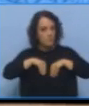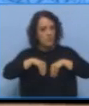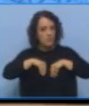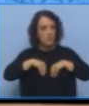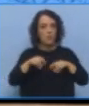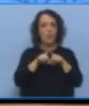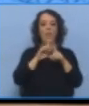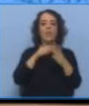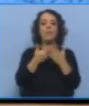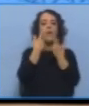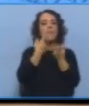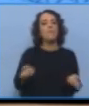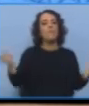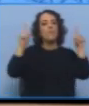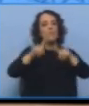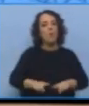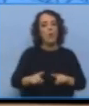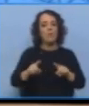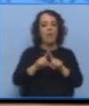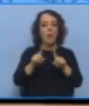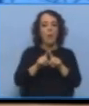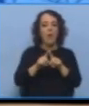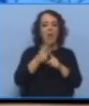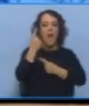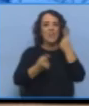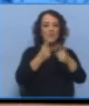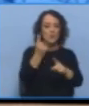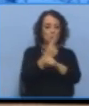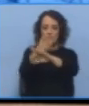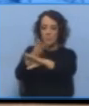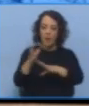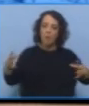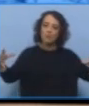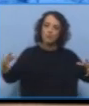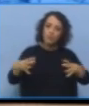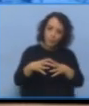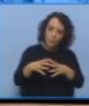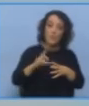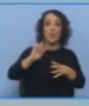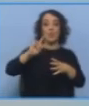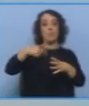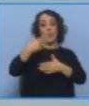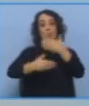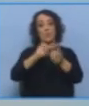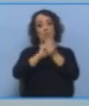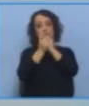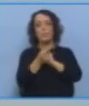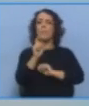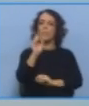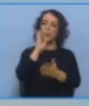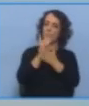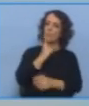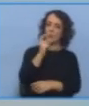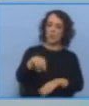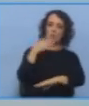para religar todas estas peças que estão muitas vezes soltas. E a partir daí, então, a transformação. Uma última questão sobre a importância deste